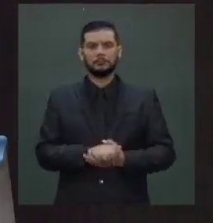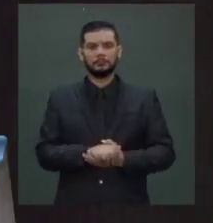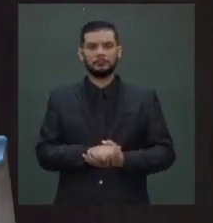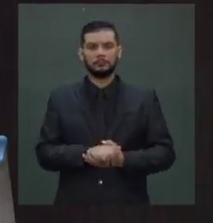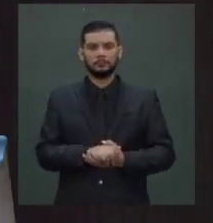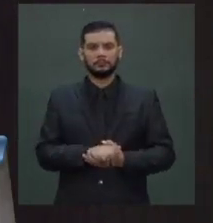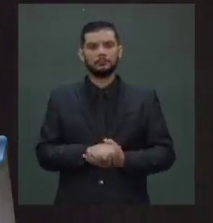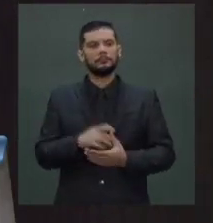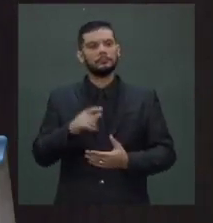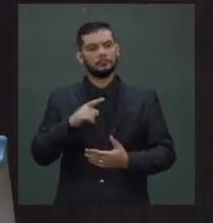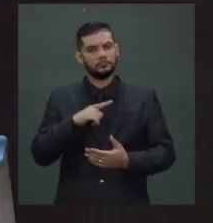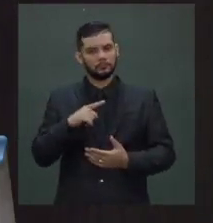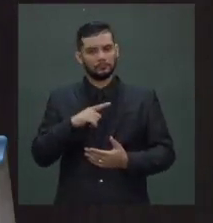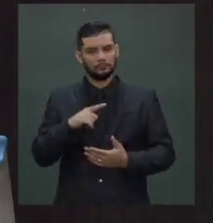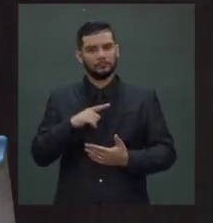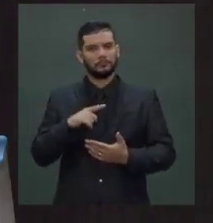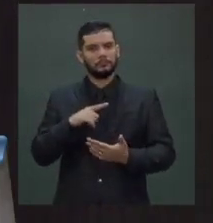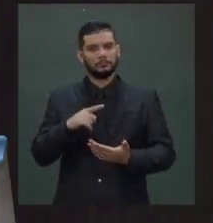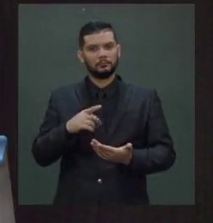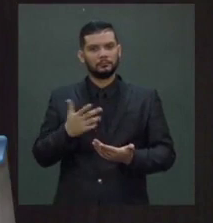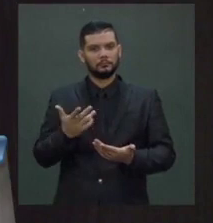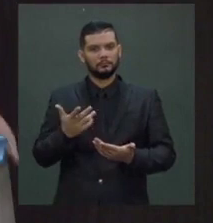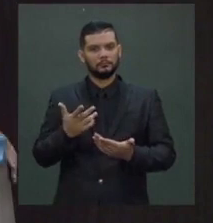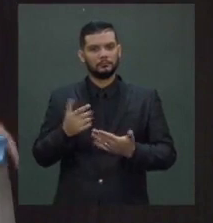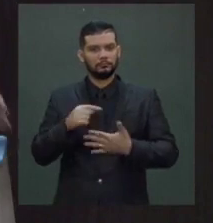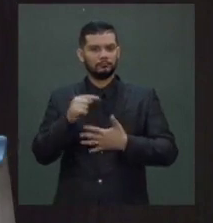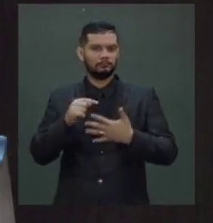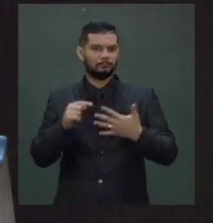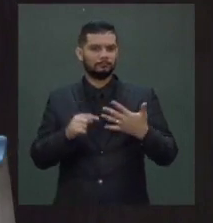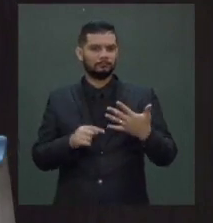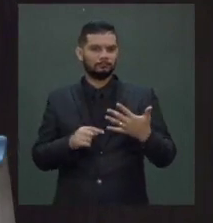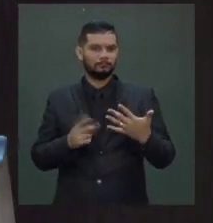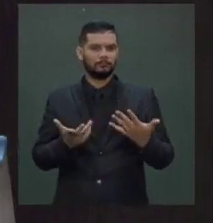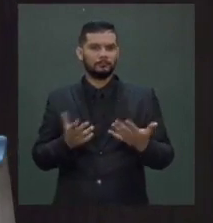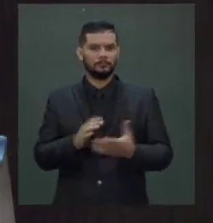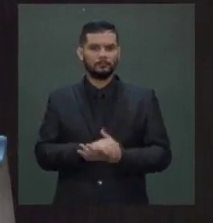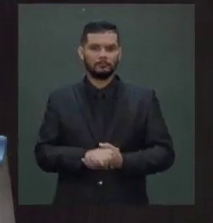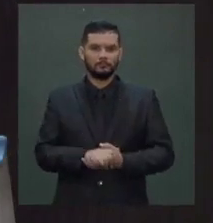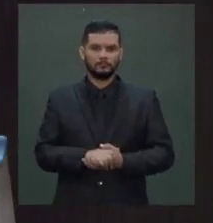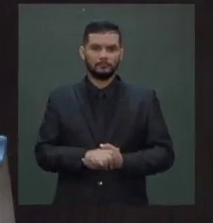com contraposições evidentes.